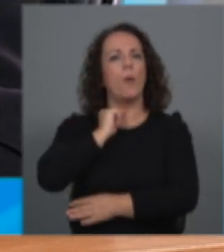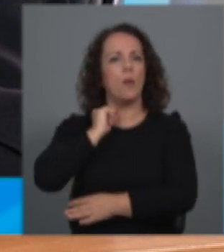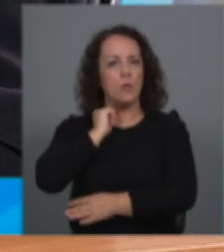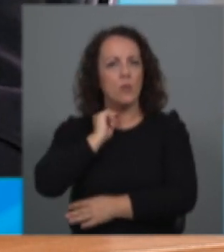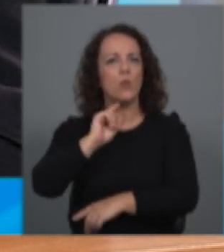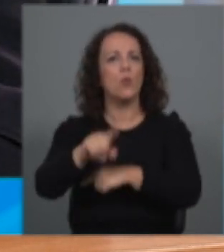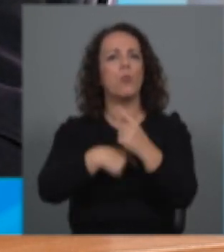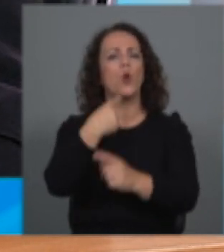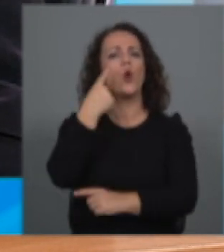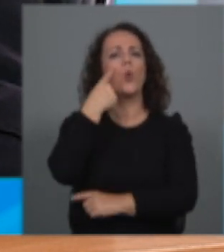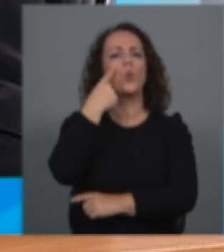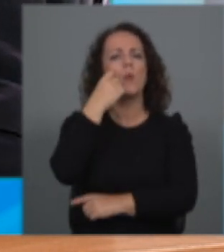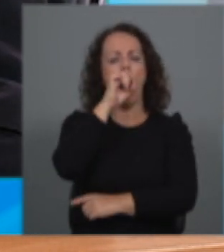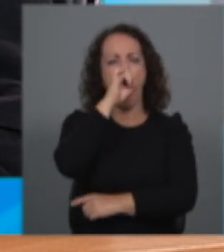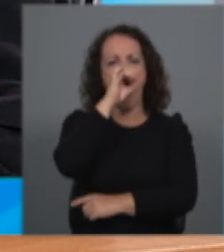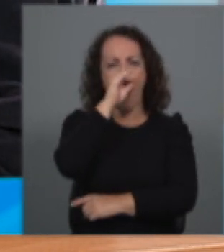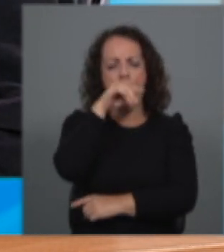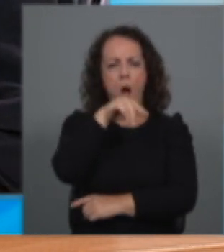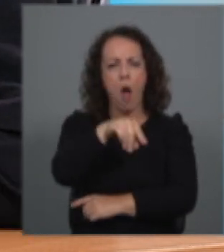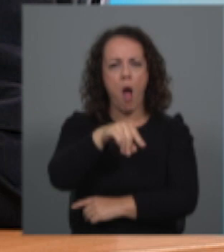Francisco e penso que